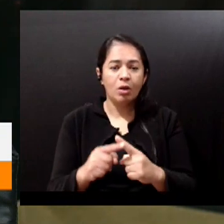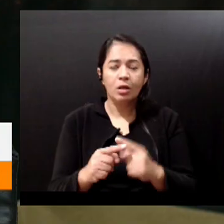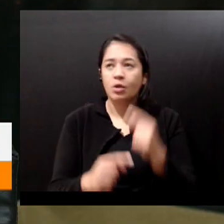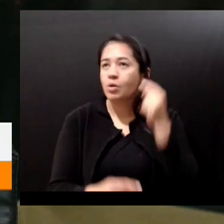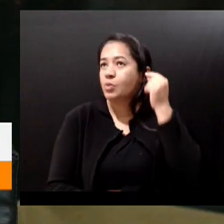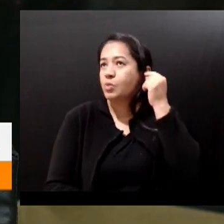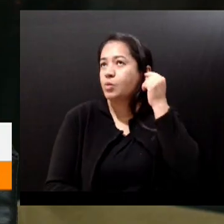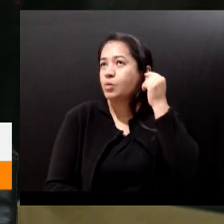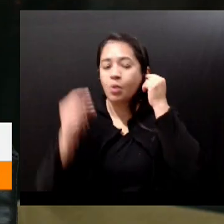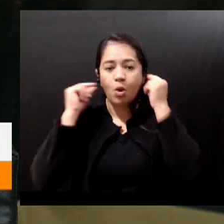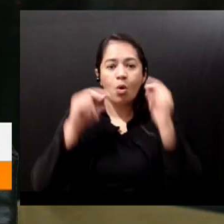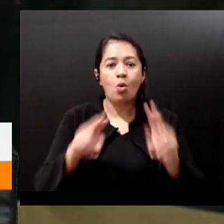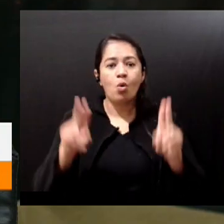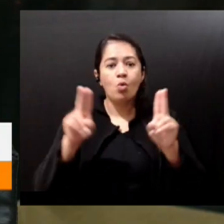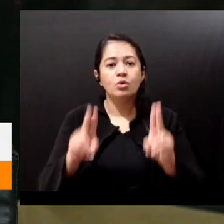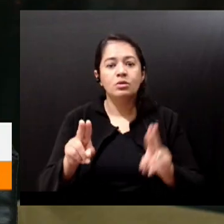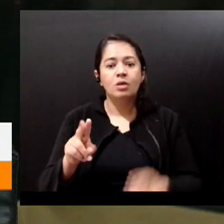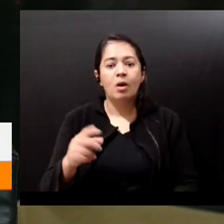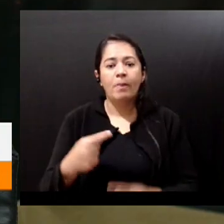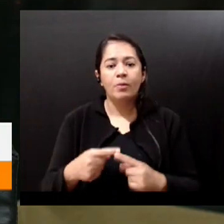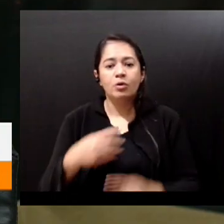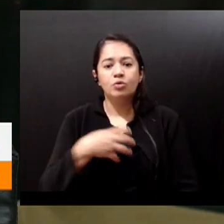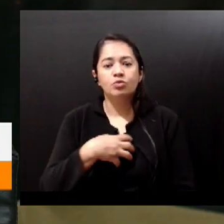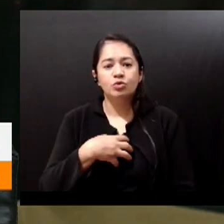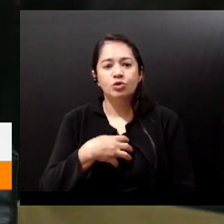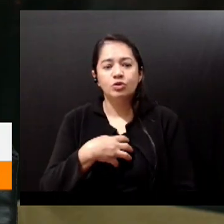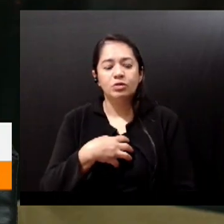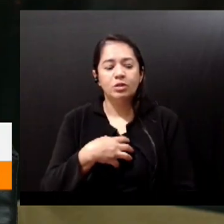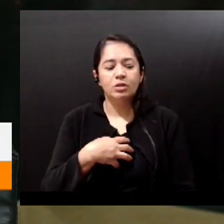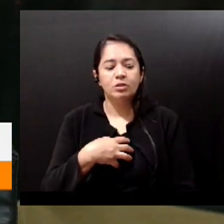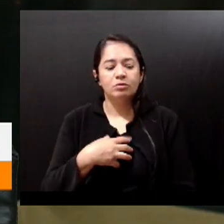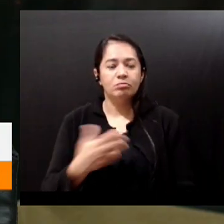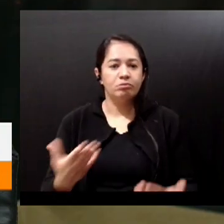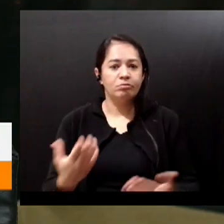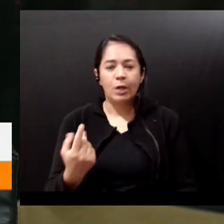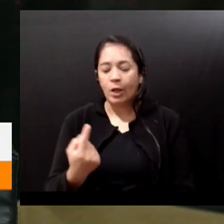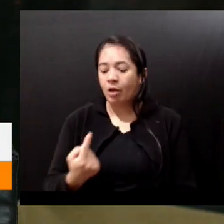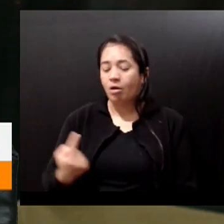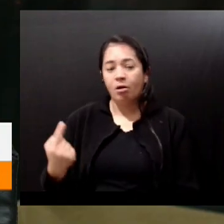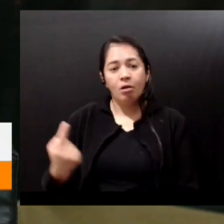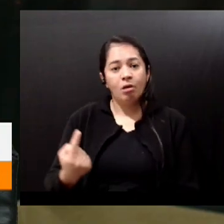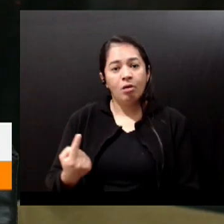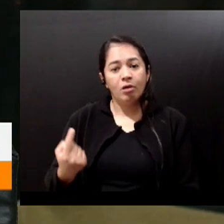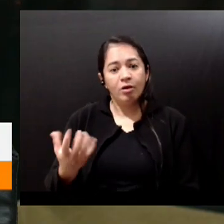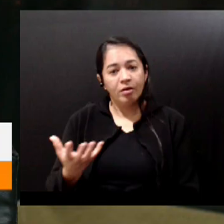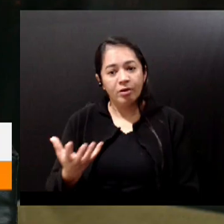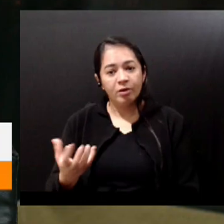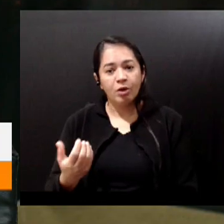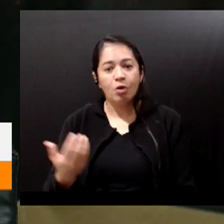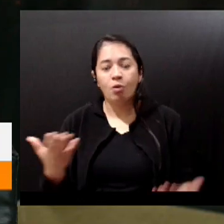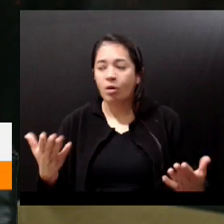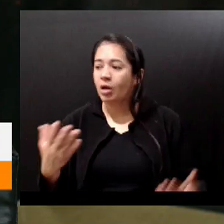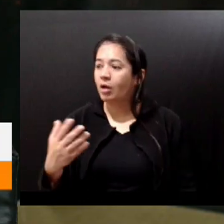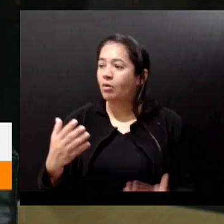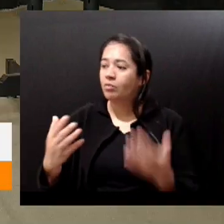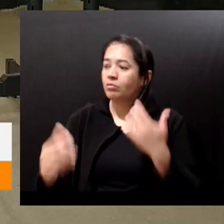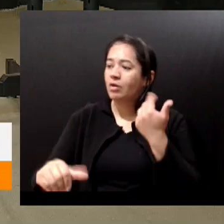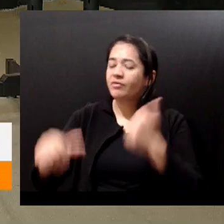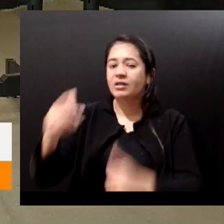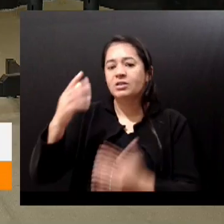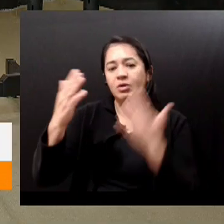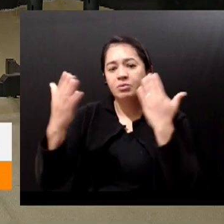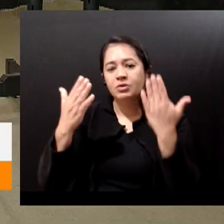de isolamento. É uma forma de se isolar do mundo, né? Do social. Qual que é a avaliação psicológica referente a isso? É esse